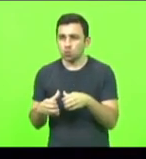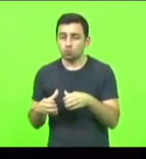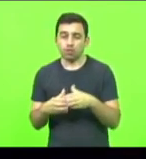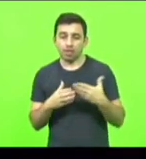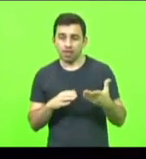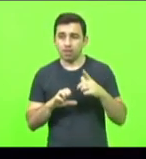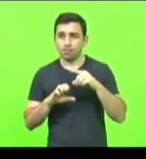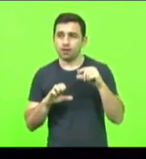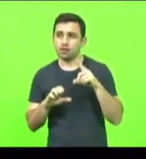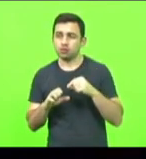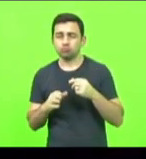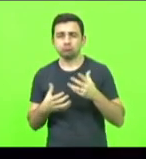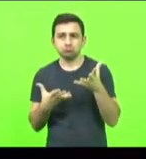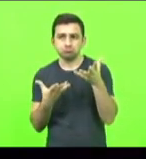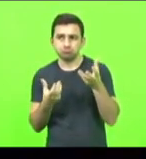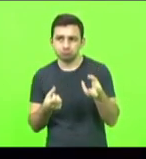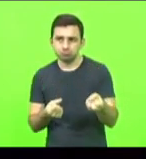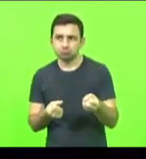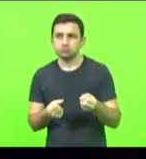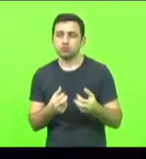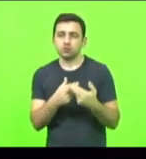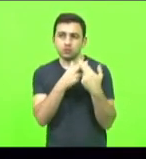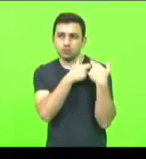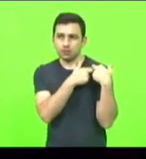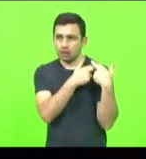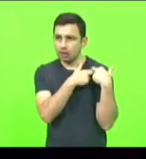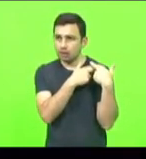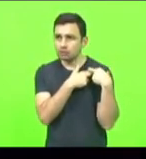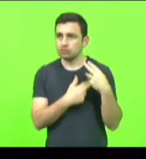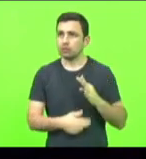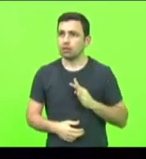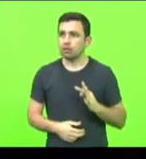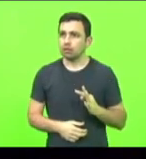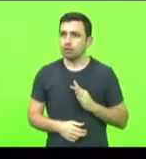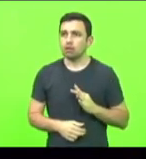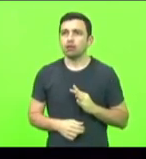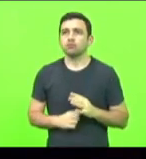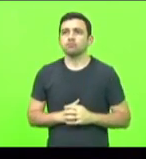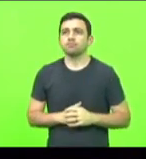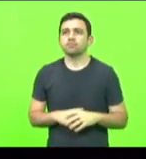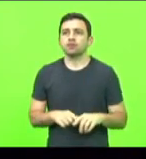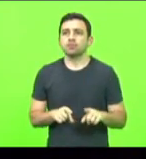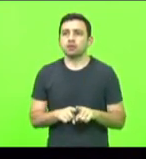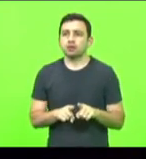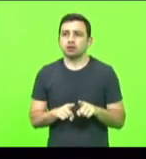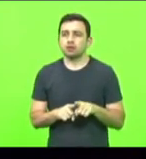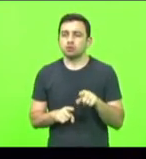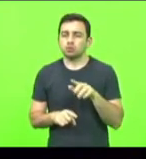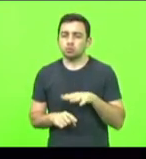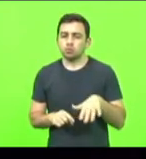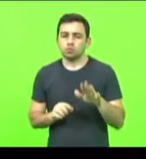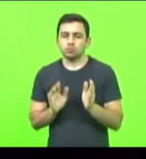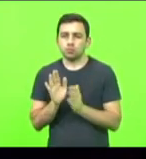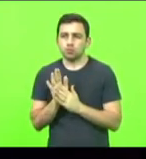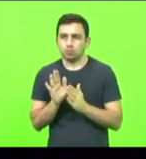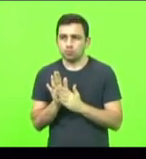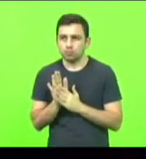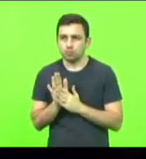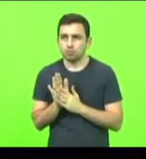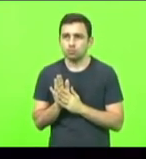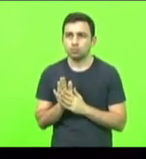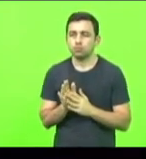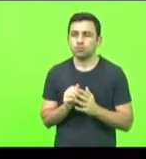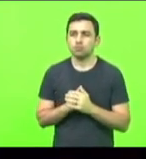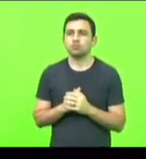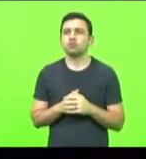de responsabilidade técnica, responsabilidades em relação àquilo que se propõe, o órgão